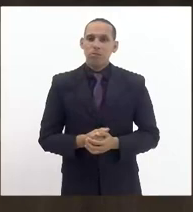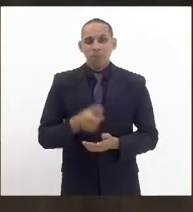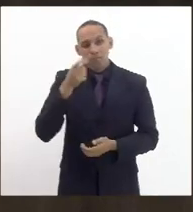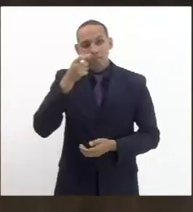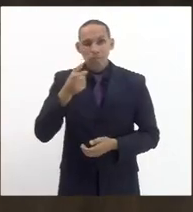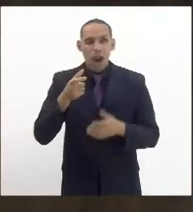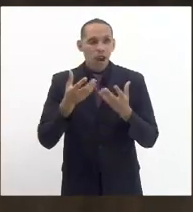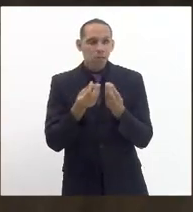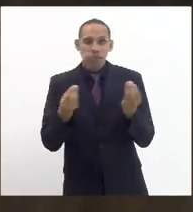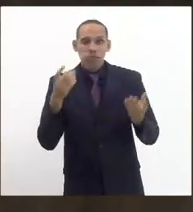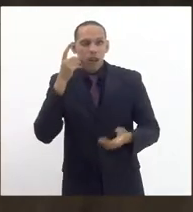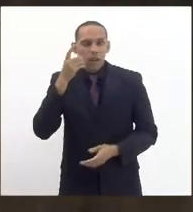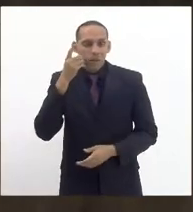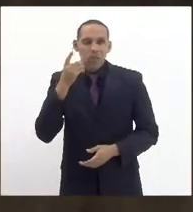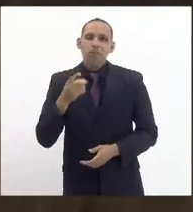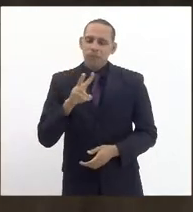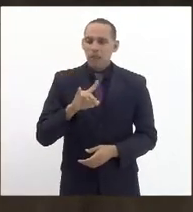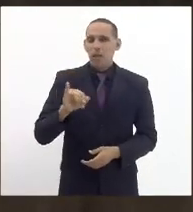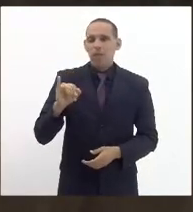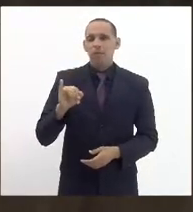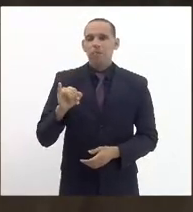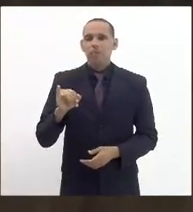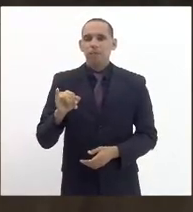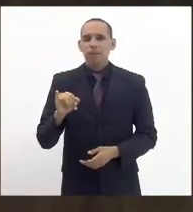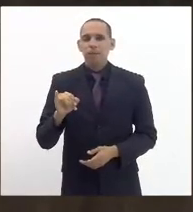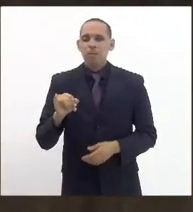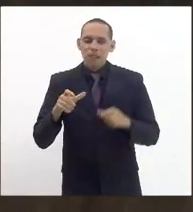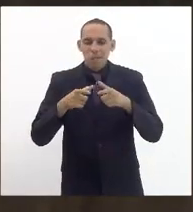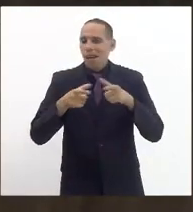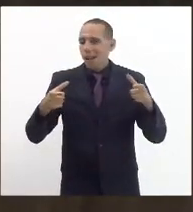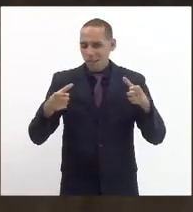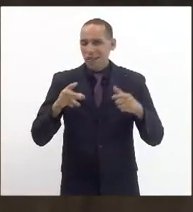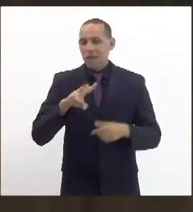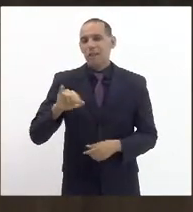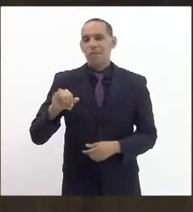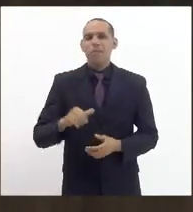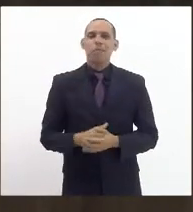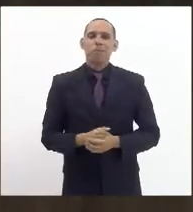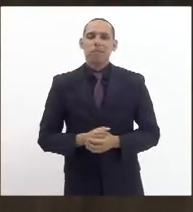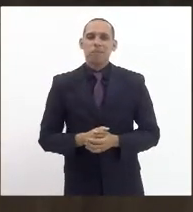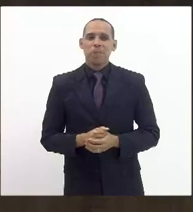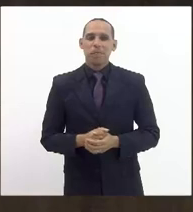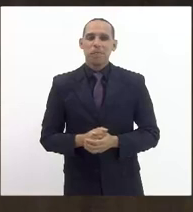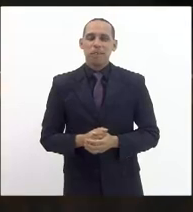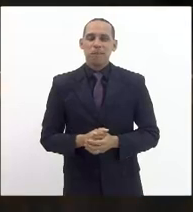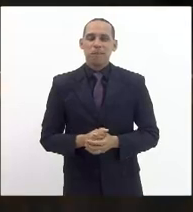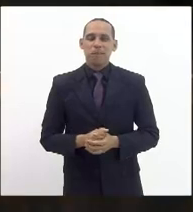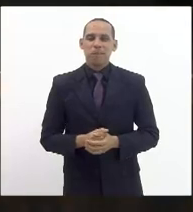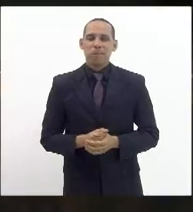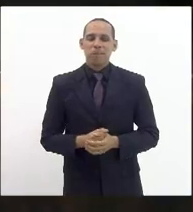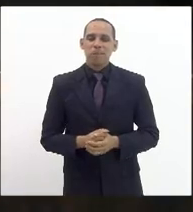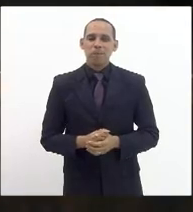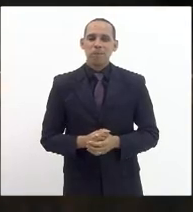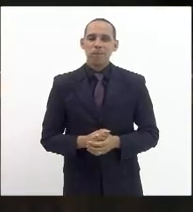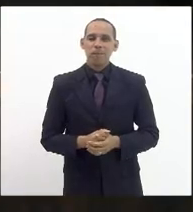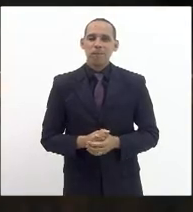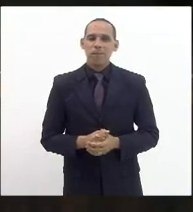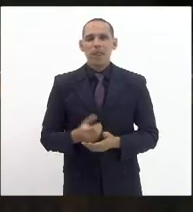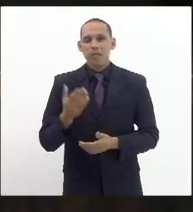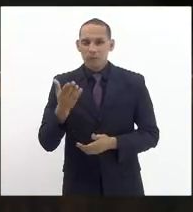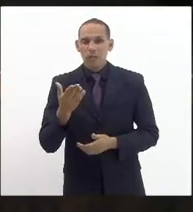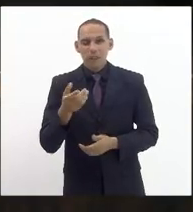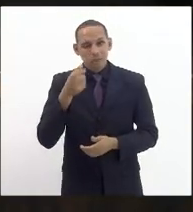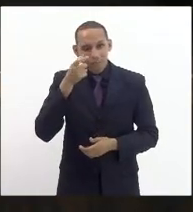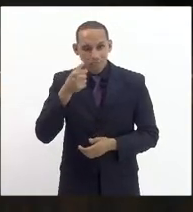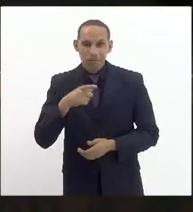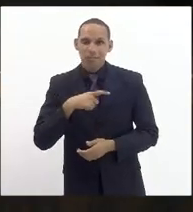deputados vão, se não a totalidade dos deputados vai ter interesse nisso. Eu vou, Vossa Excelência manifestou